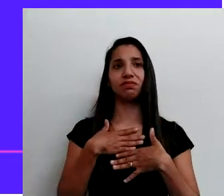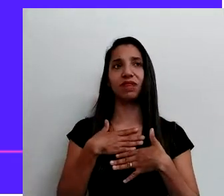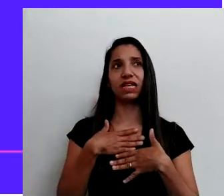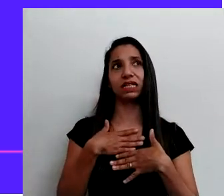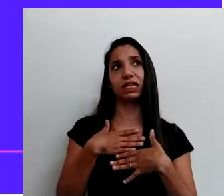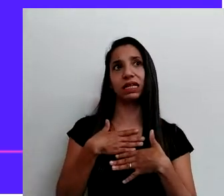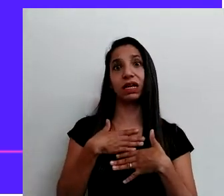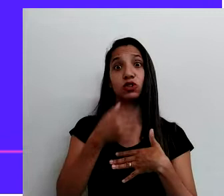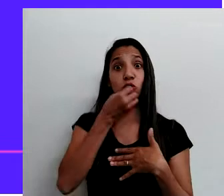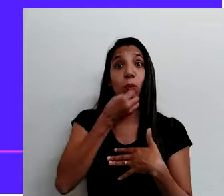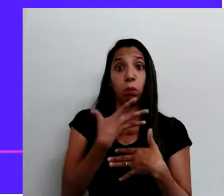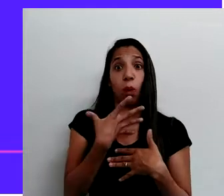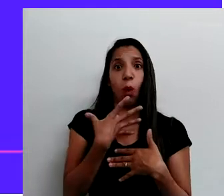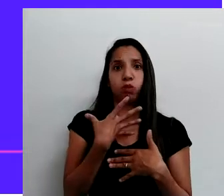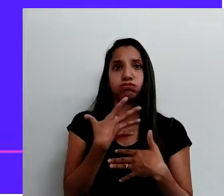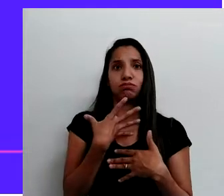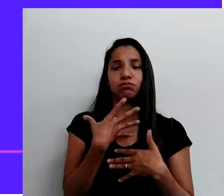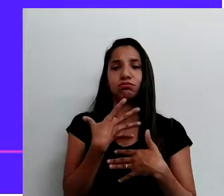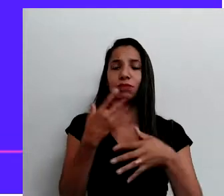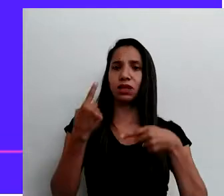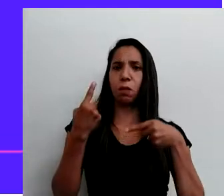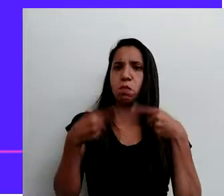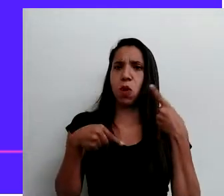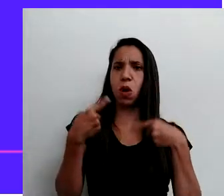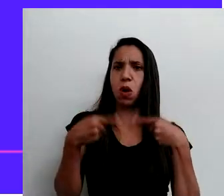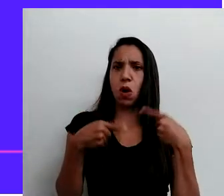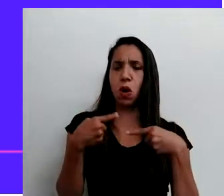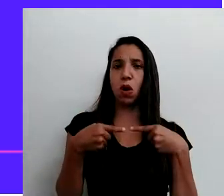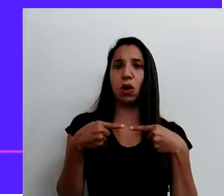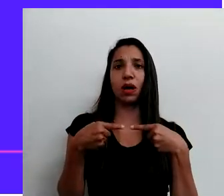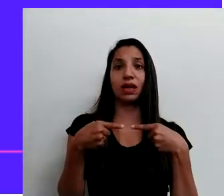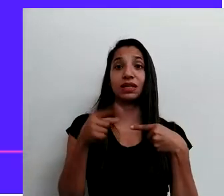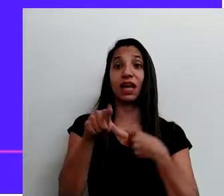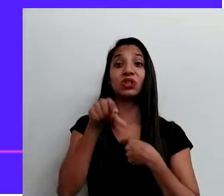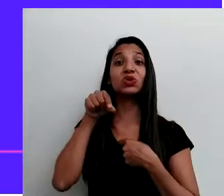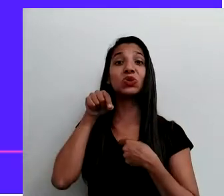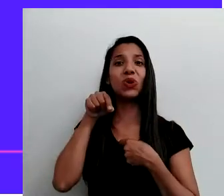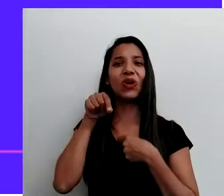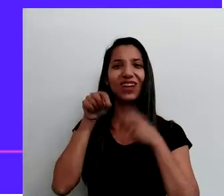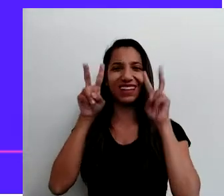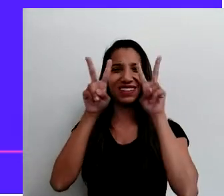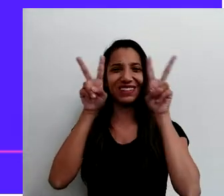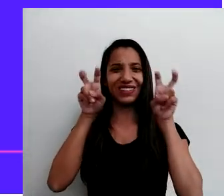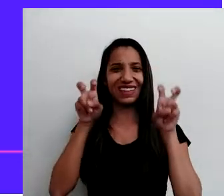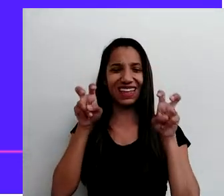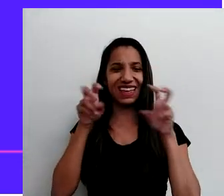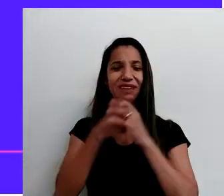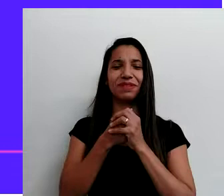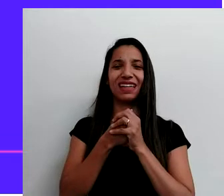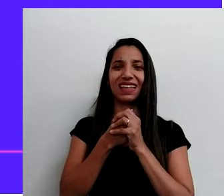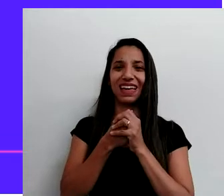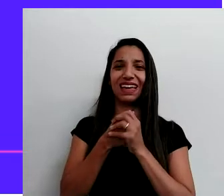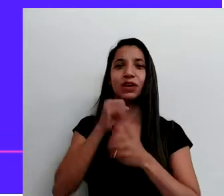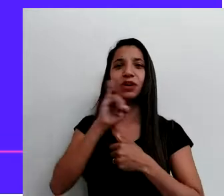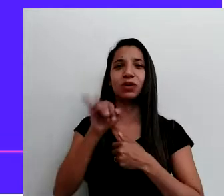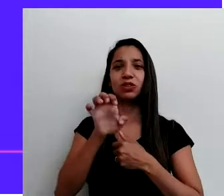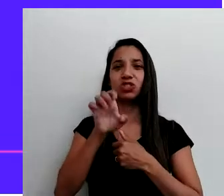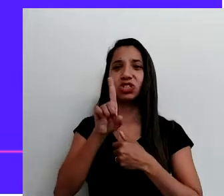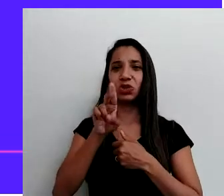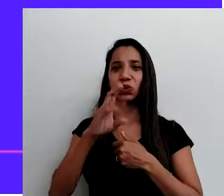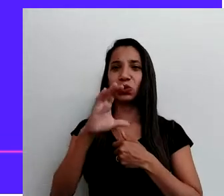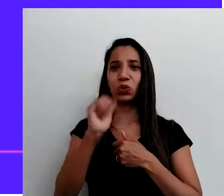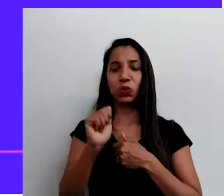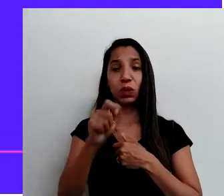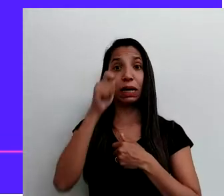esse foco, né, essa intenção do GEDUCA em debater justamente as